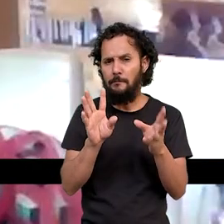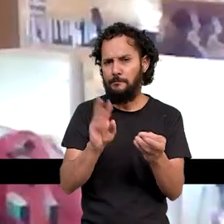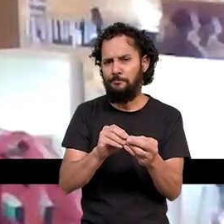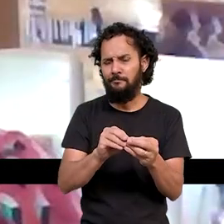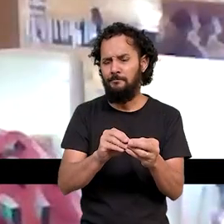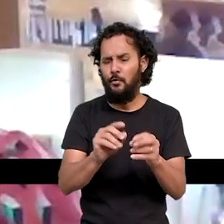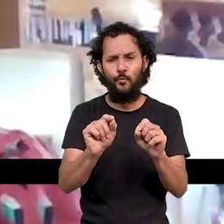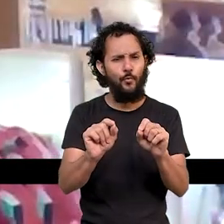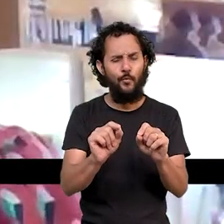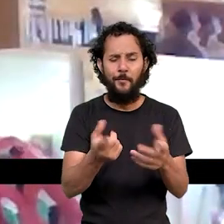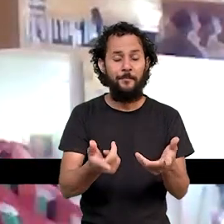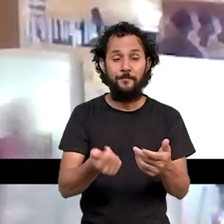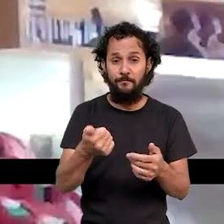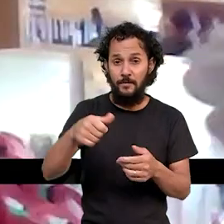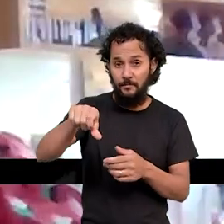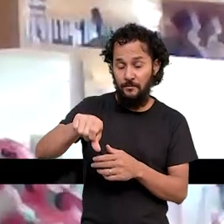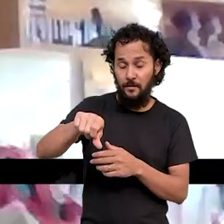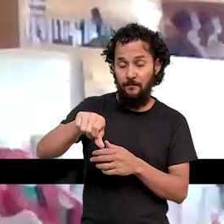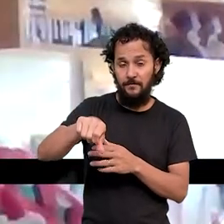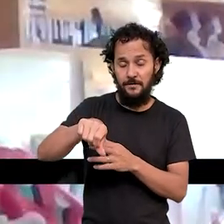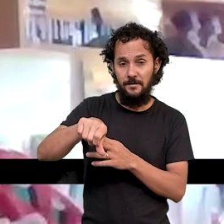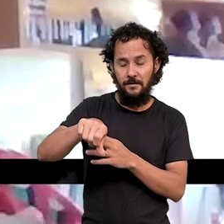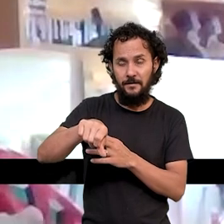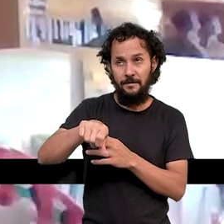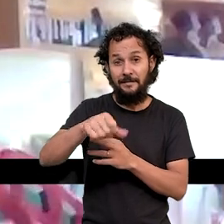então. Em